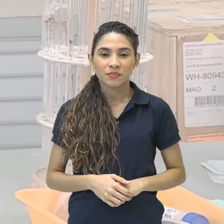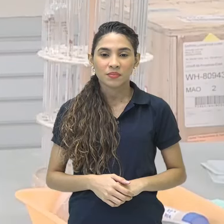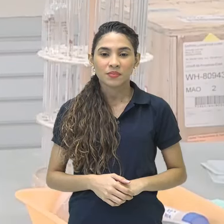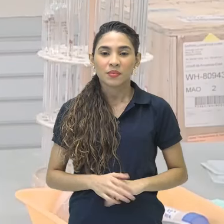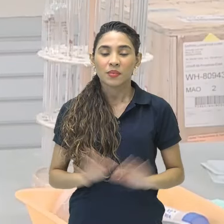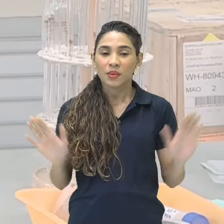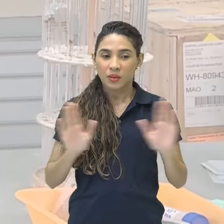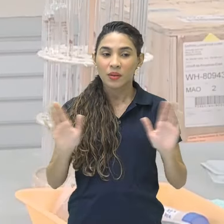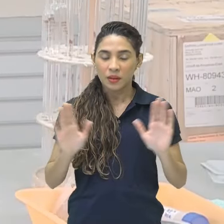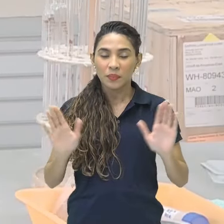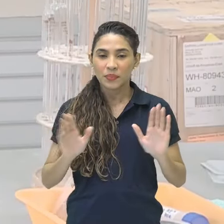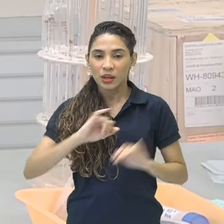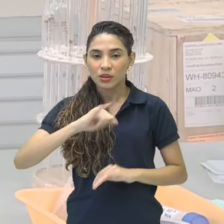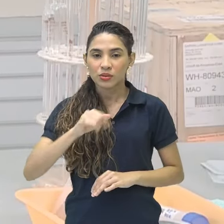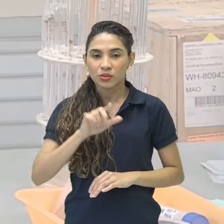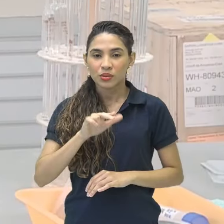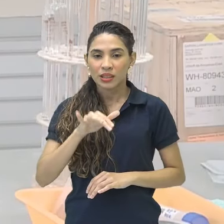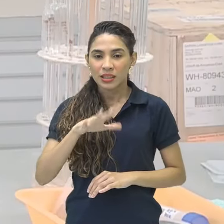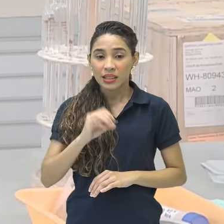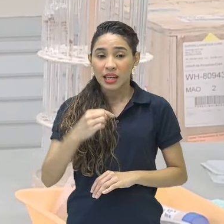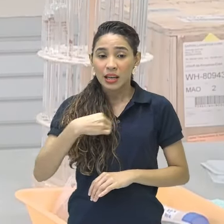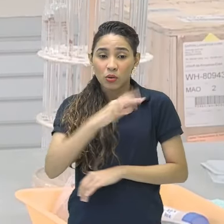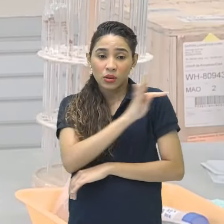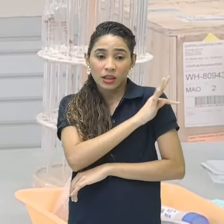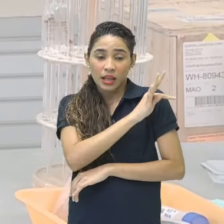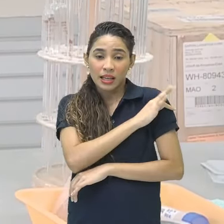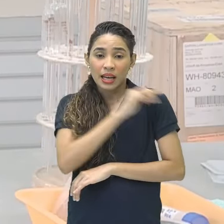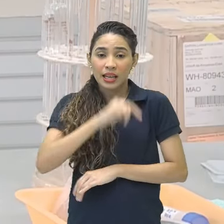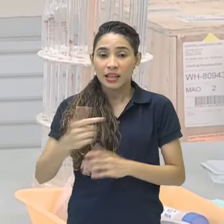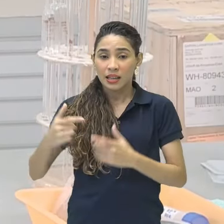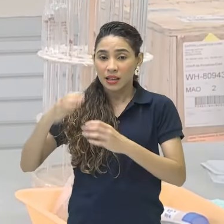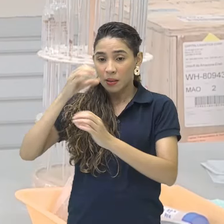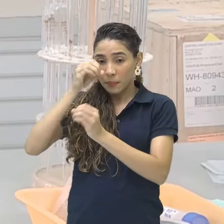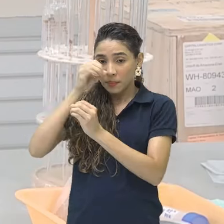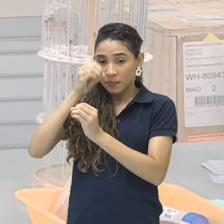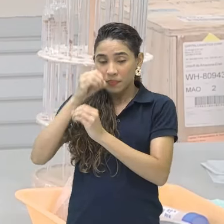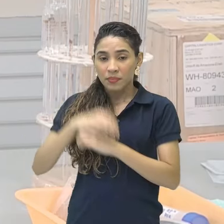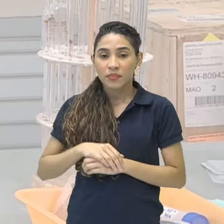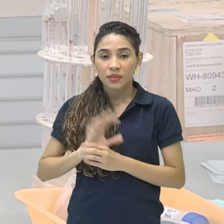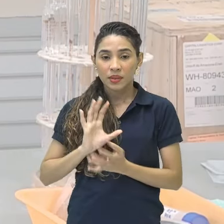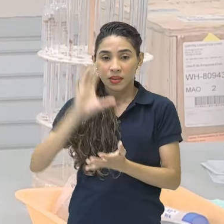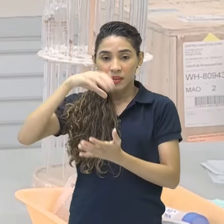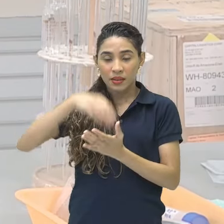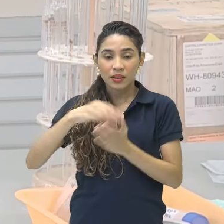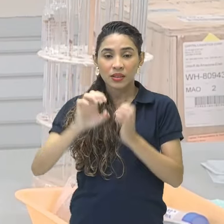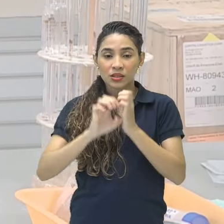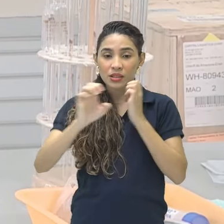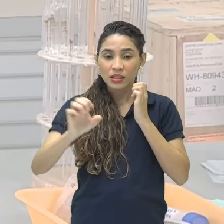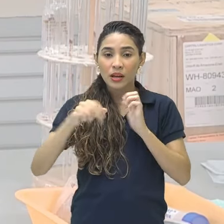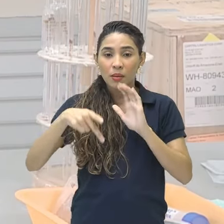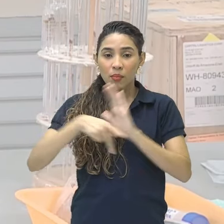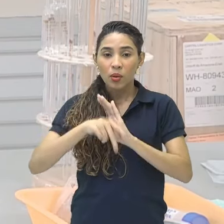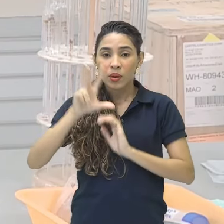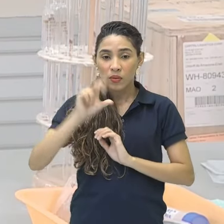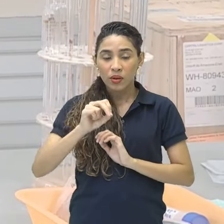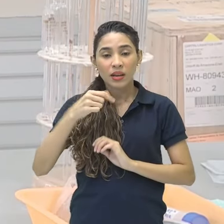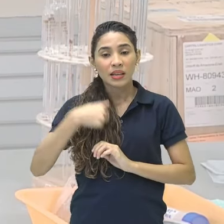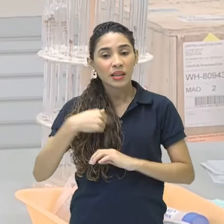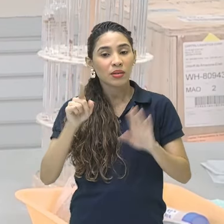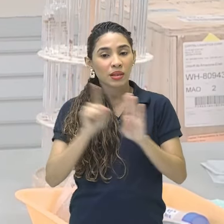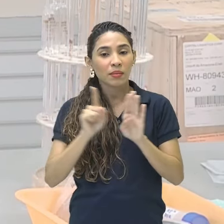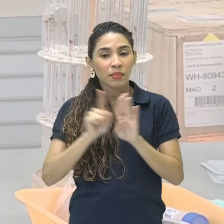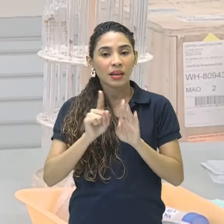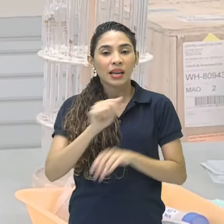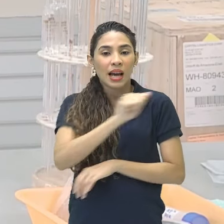Olá, eu sou Juliana Pereira, eu sou técnica aqui do laboratório LPMAT, do Departamento de Engenharia de Materiais da UFAM, e eu também sou